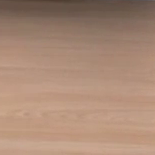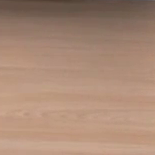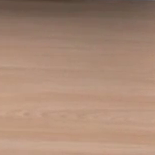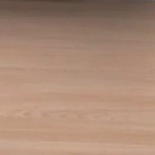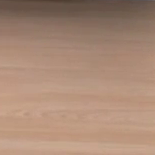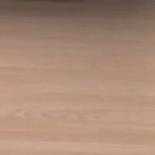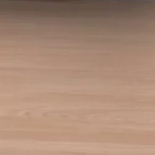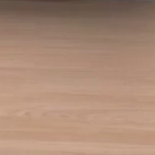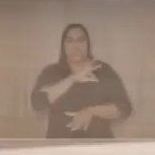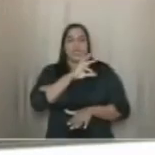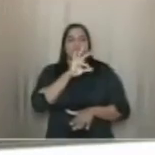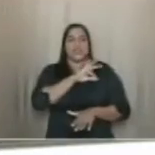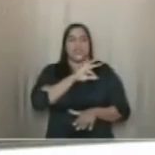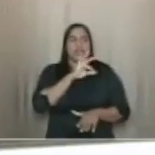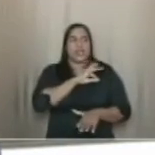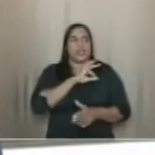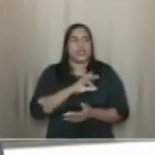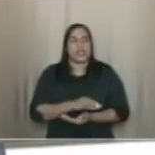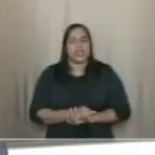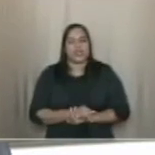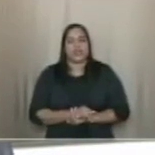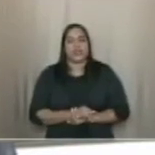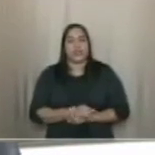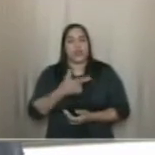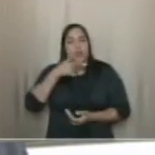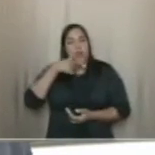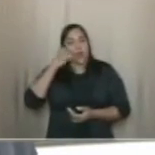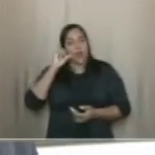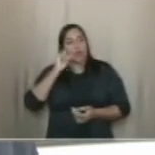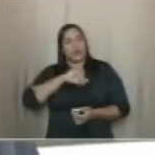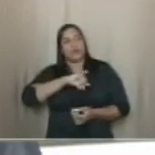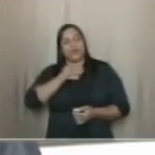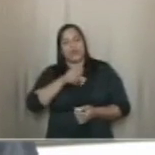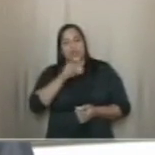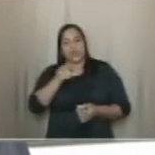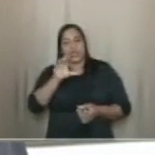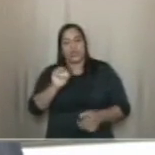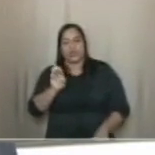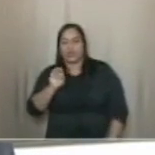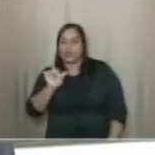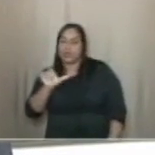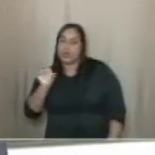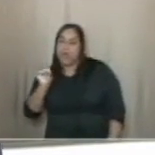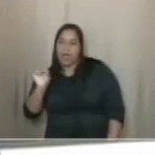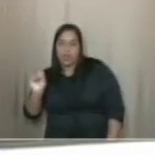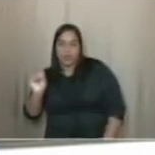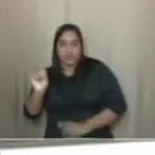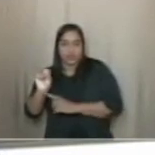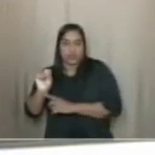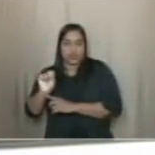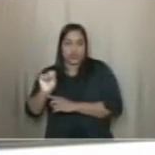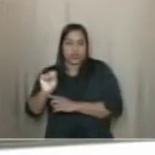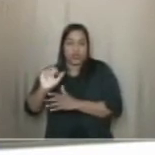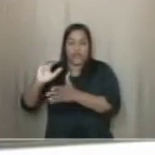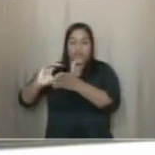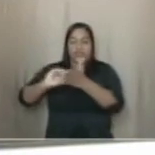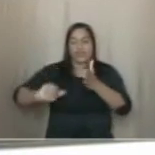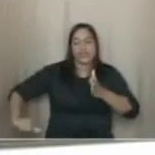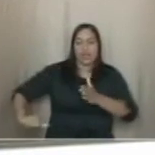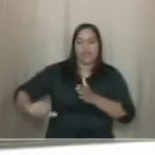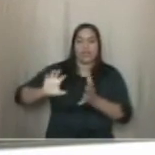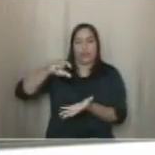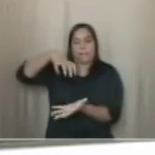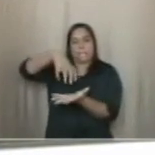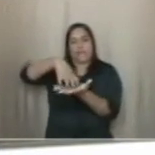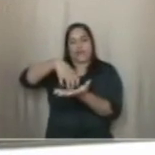da Polícia Militar de Pernambuco ontem na João de barro da comunidade da João de Barro foi retirado o Posto Policial